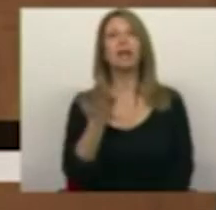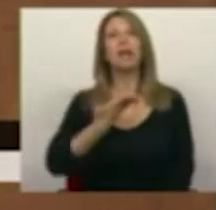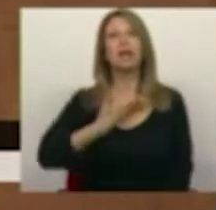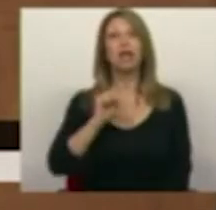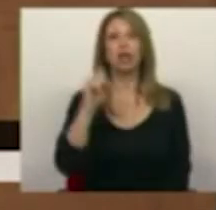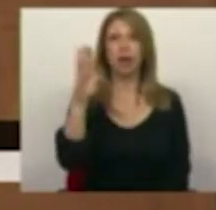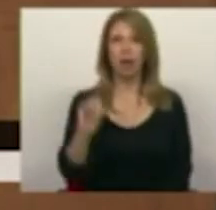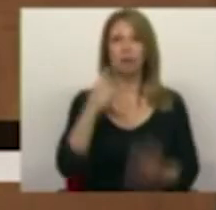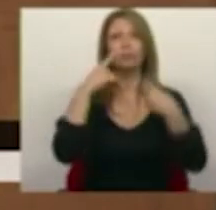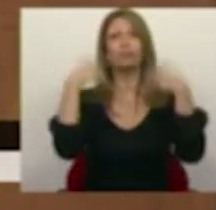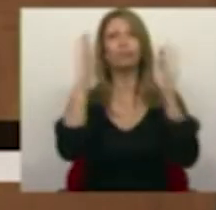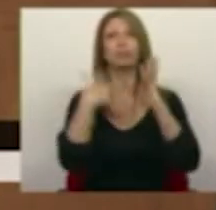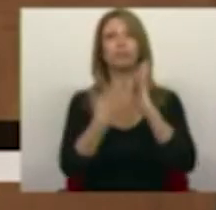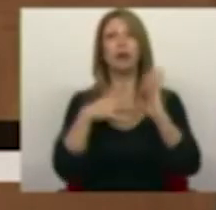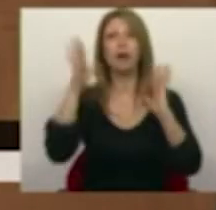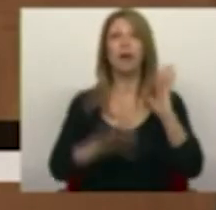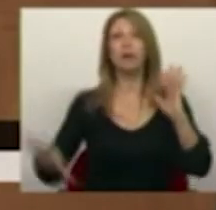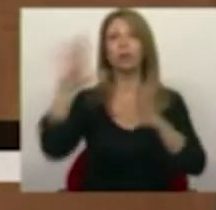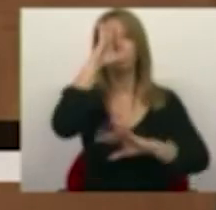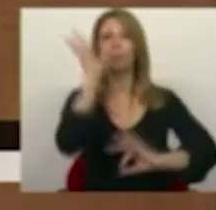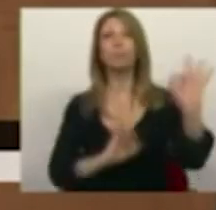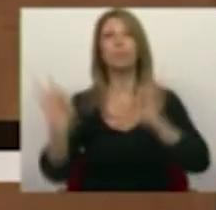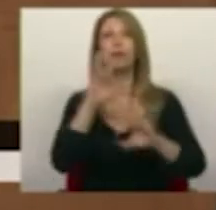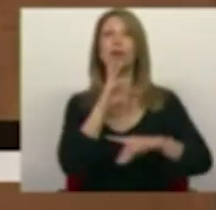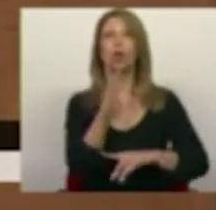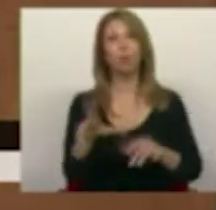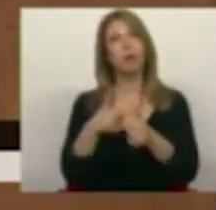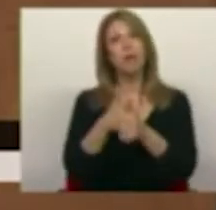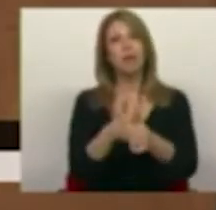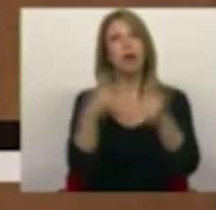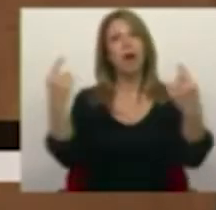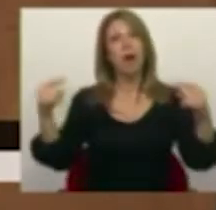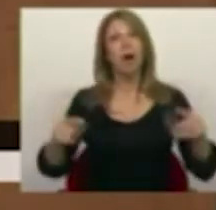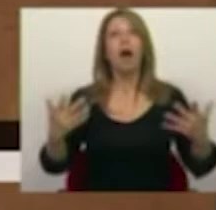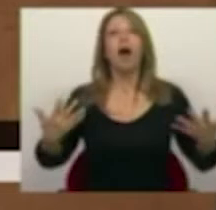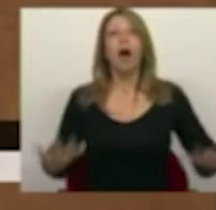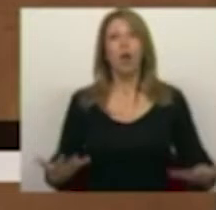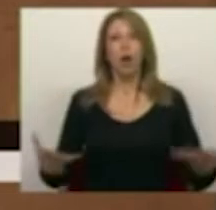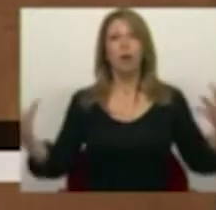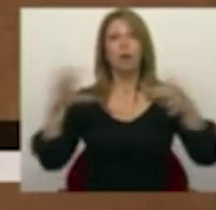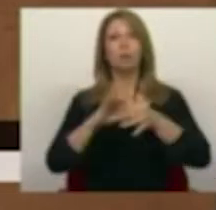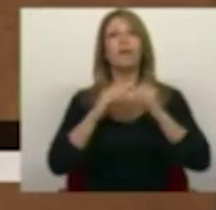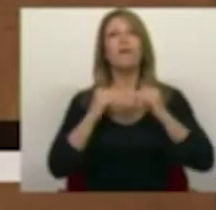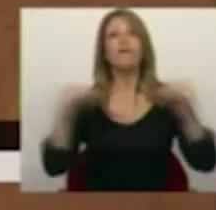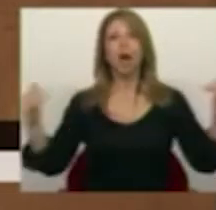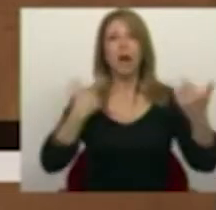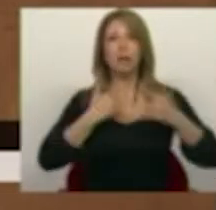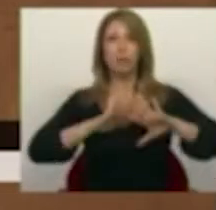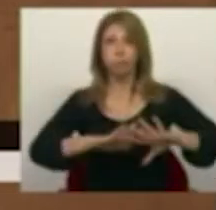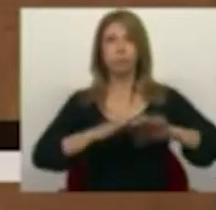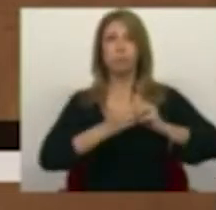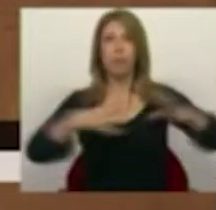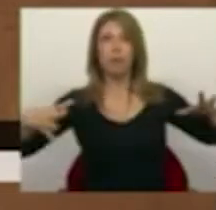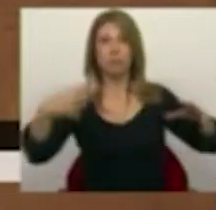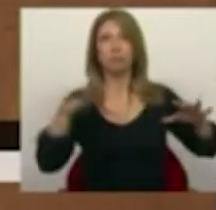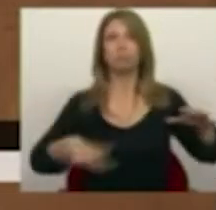publicou o Plano Nacional de Preparação e Resposta que se encontra a ser seguido, agora por referência à fase de contenção alargada